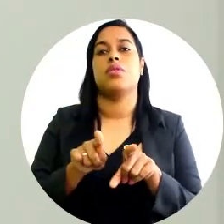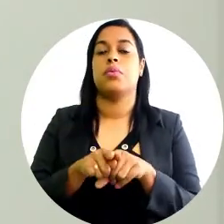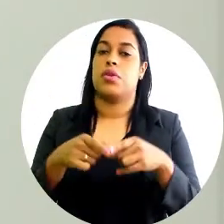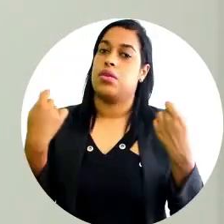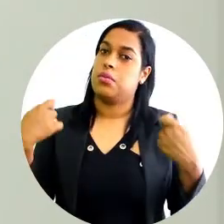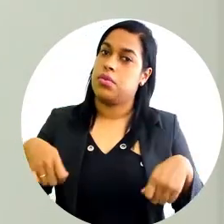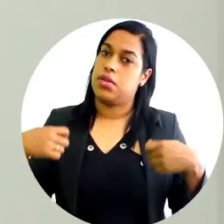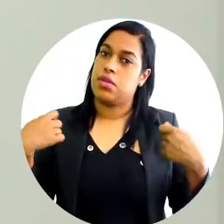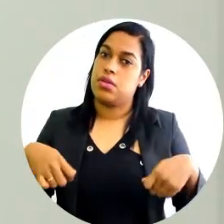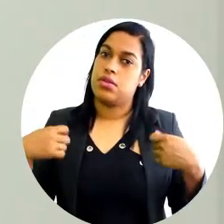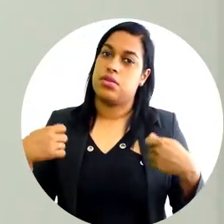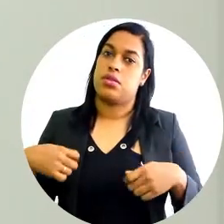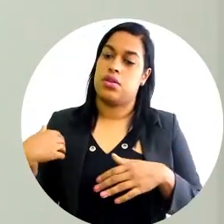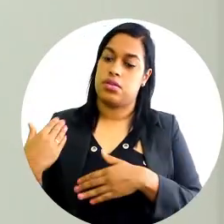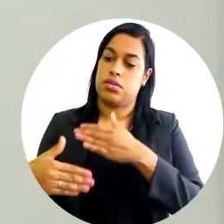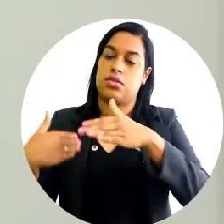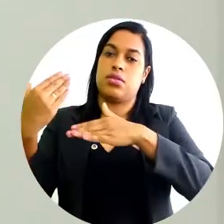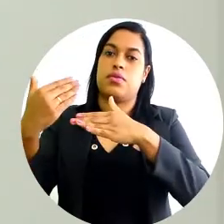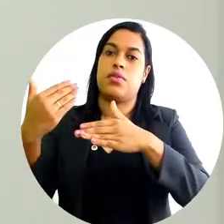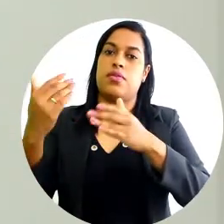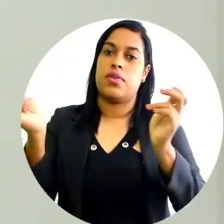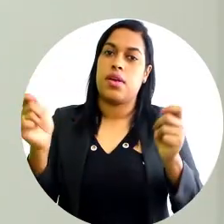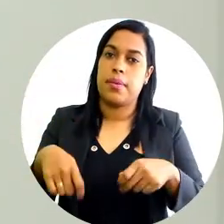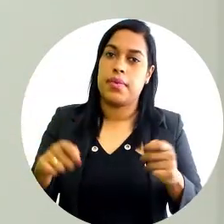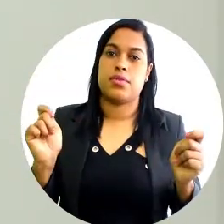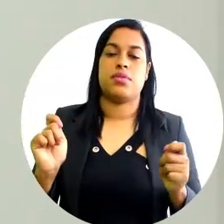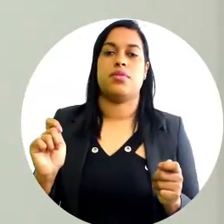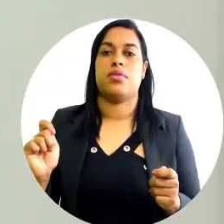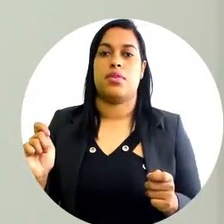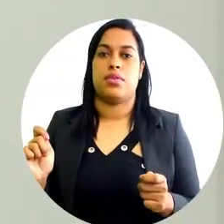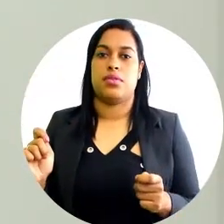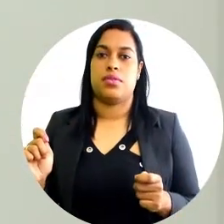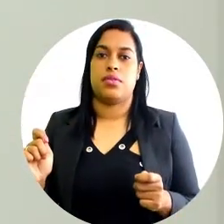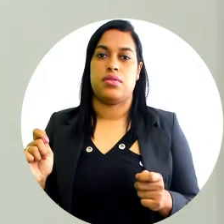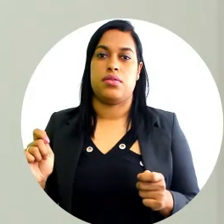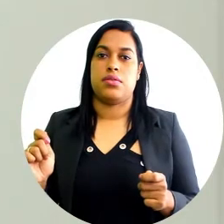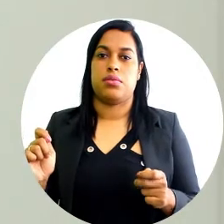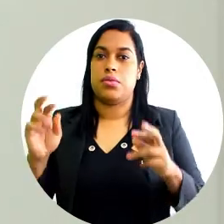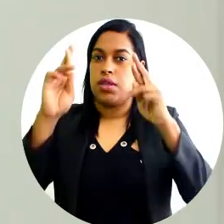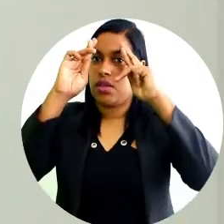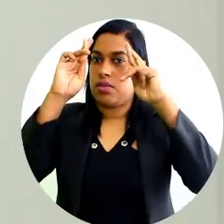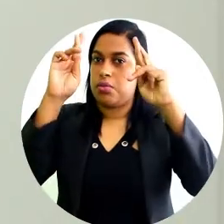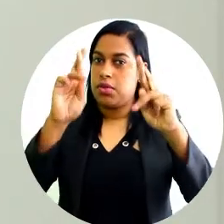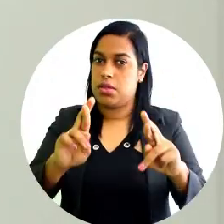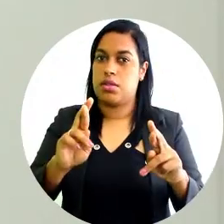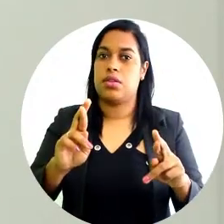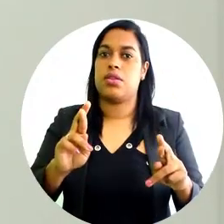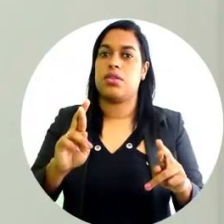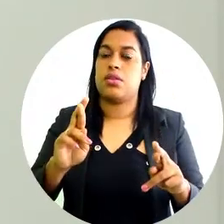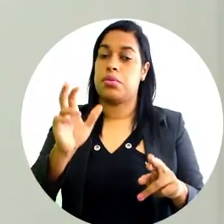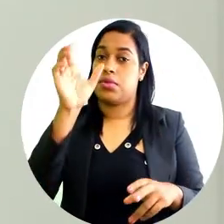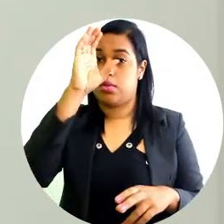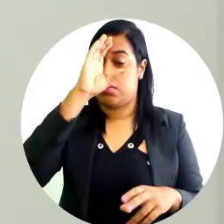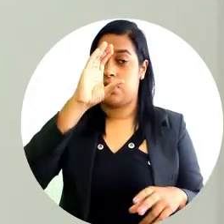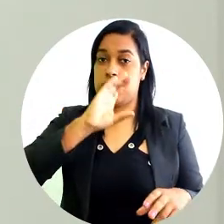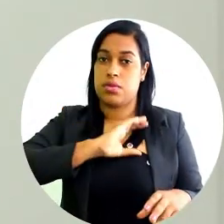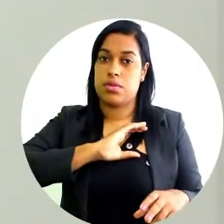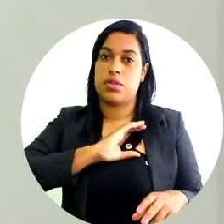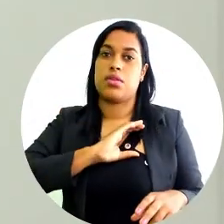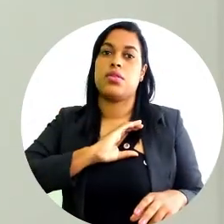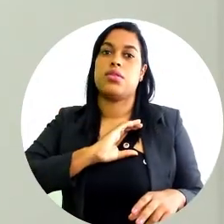de precisar desenvolver habilidades para respeitar, para ser um